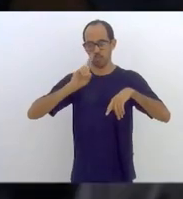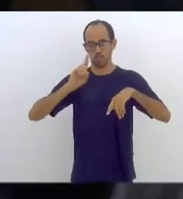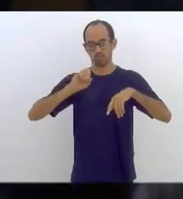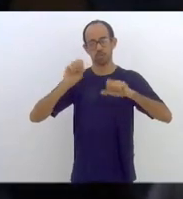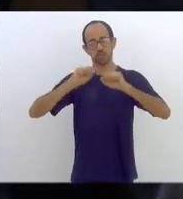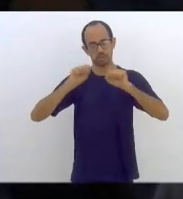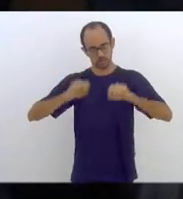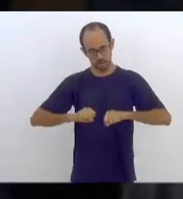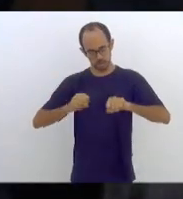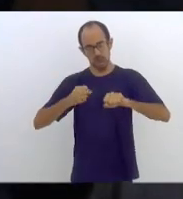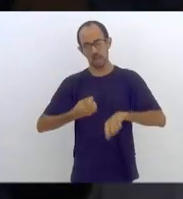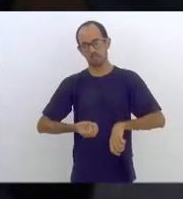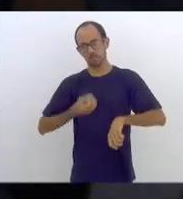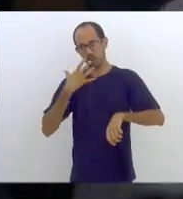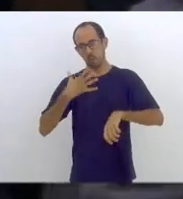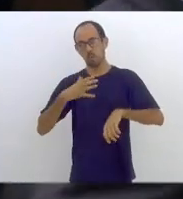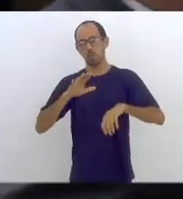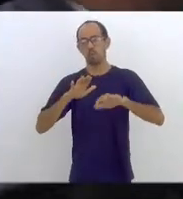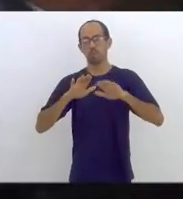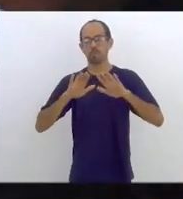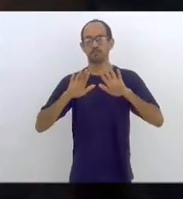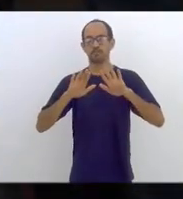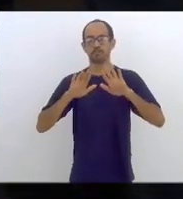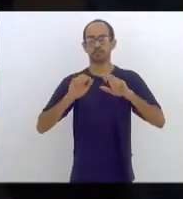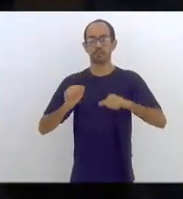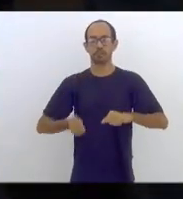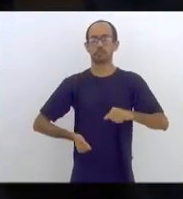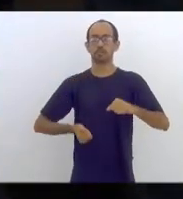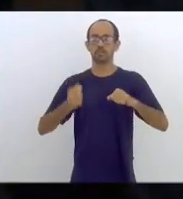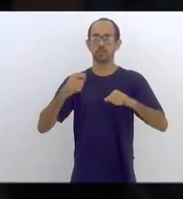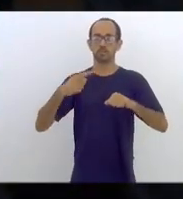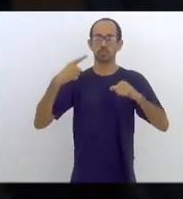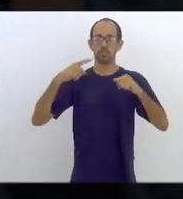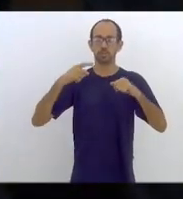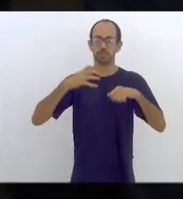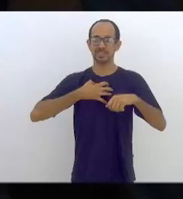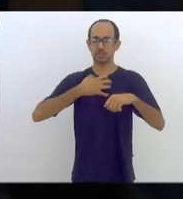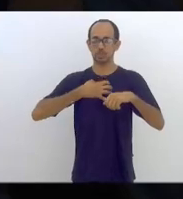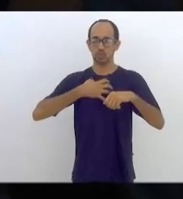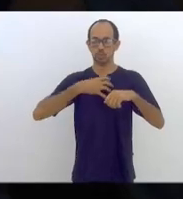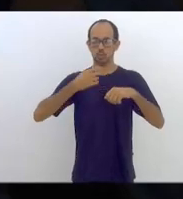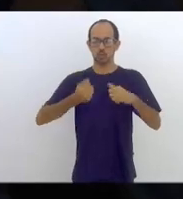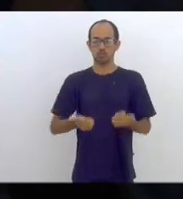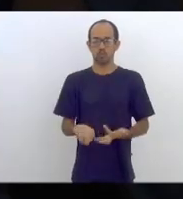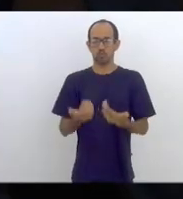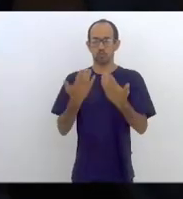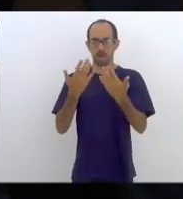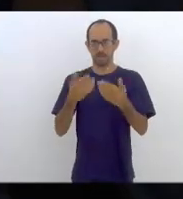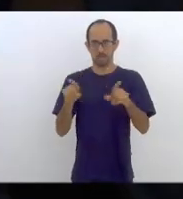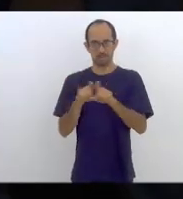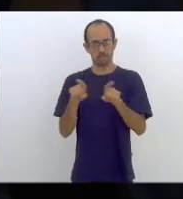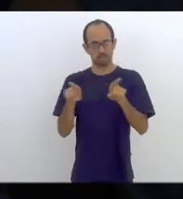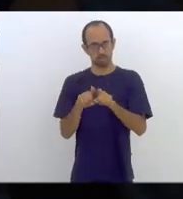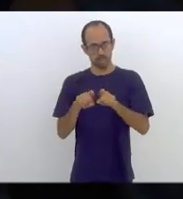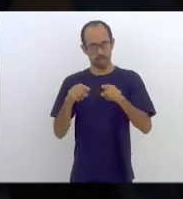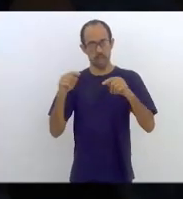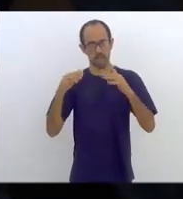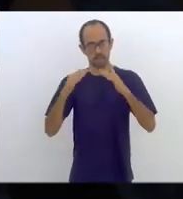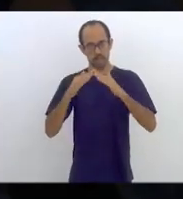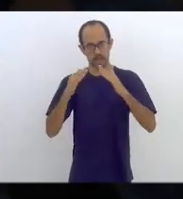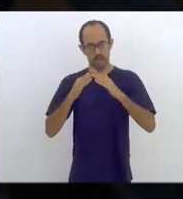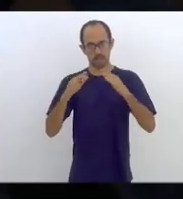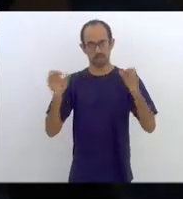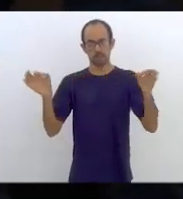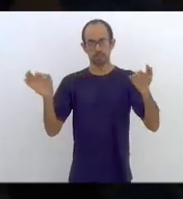é Super eficiente o detector de fumaça é super eficiência essa casa está preparada para qualquer